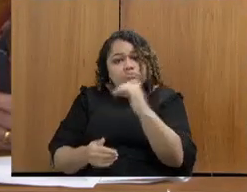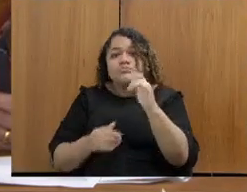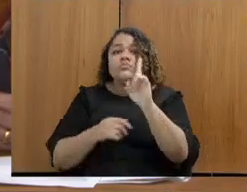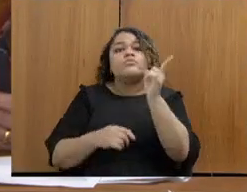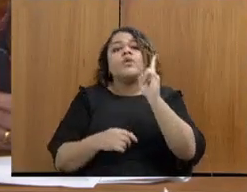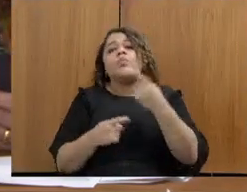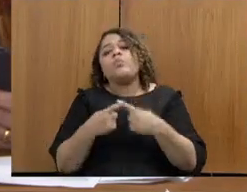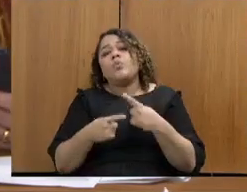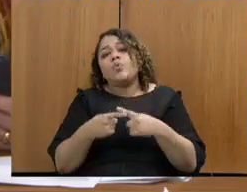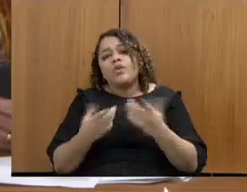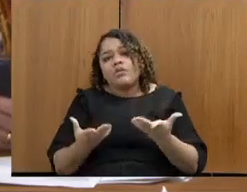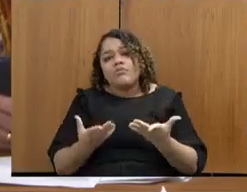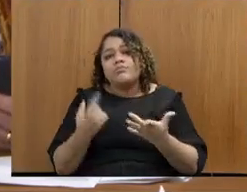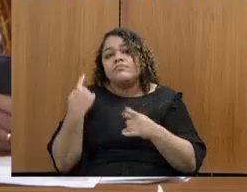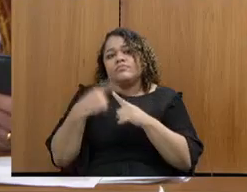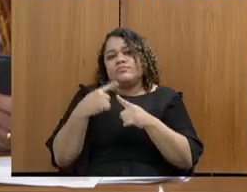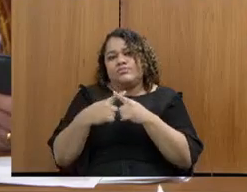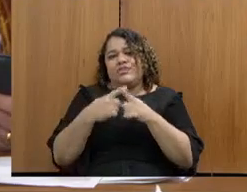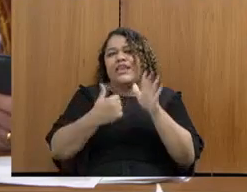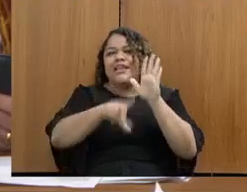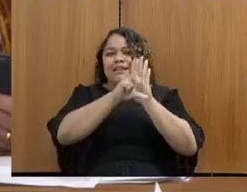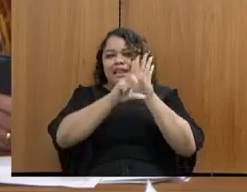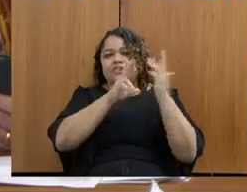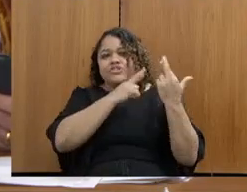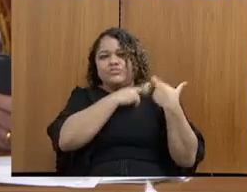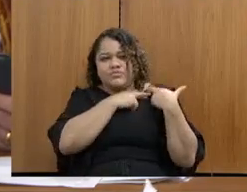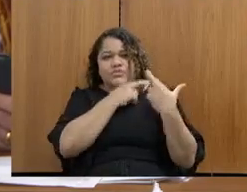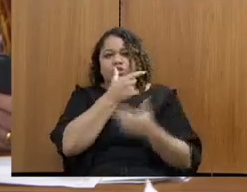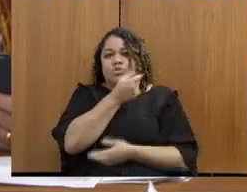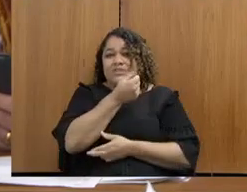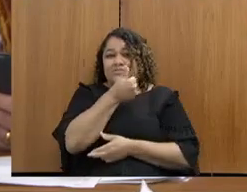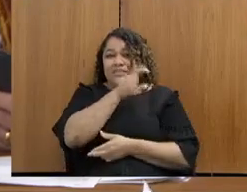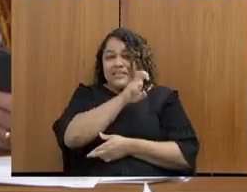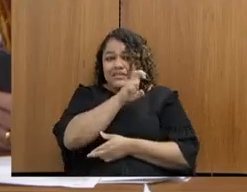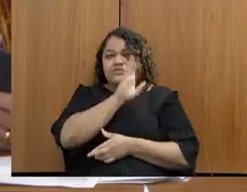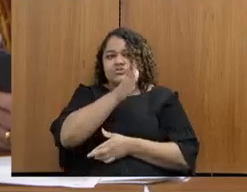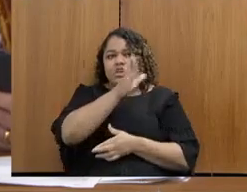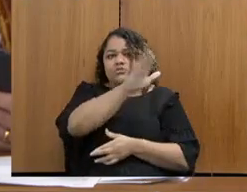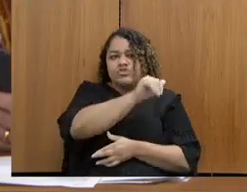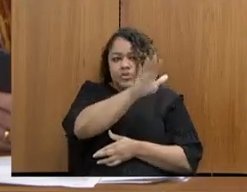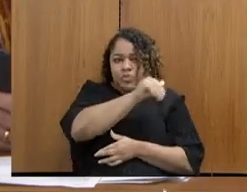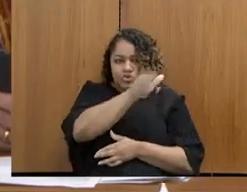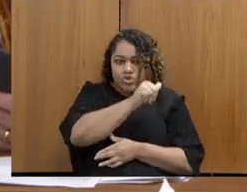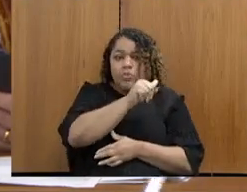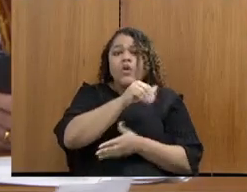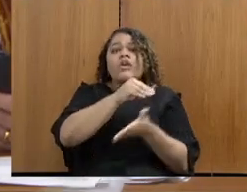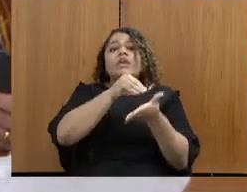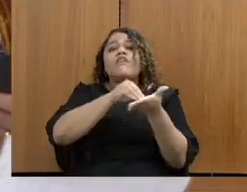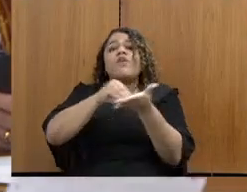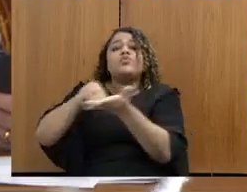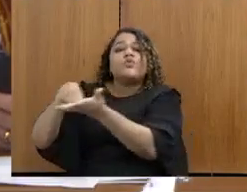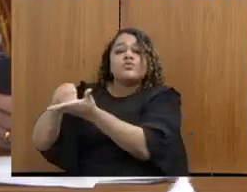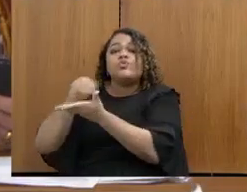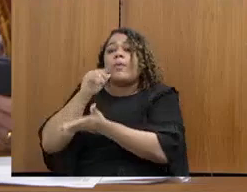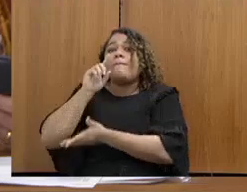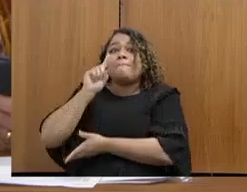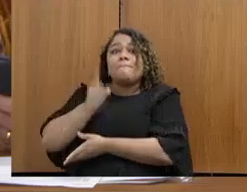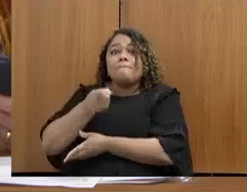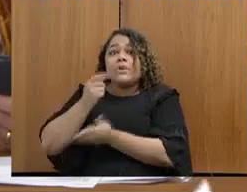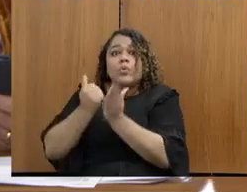caso né da lei de responsabilidade de 2015 em que foi chamado e de lá para cá teve vacância de mais de mil cargos e